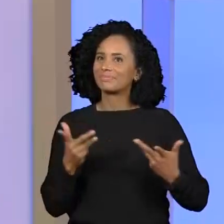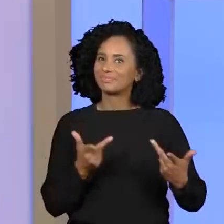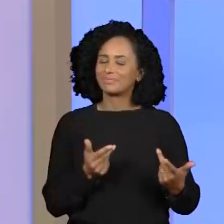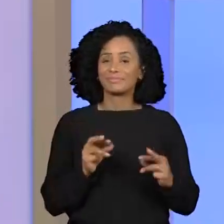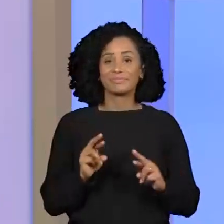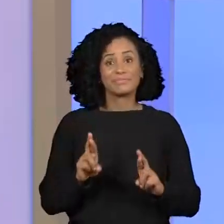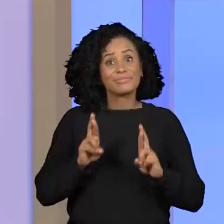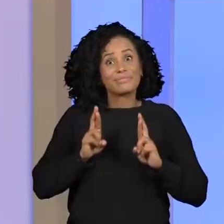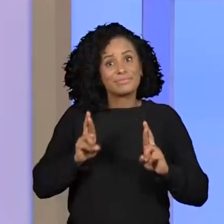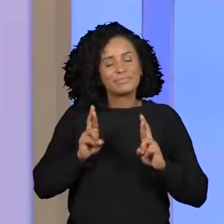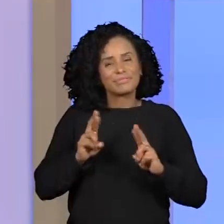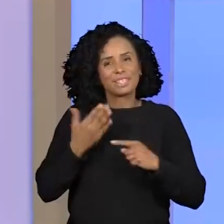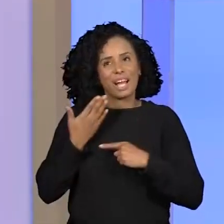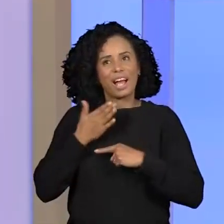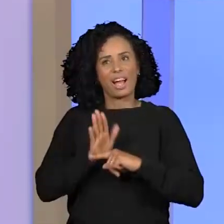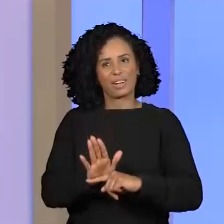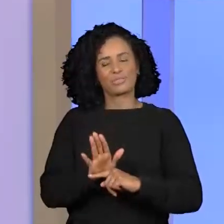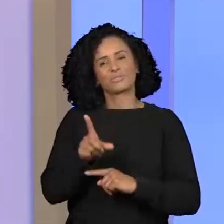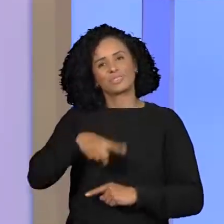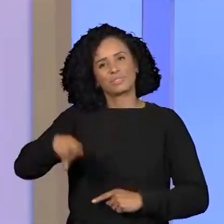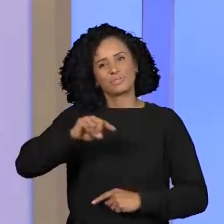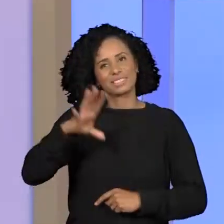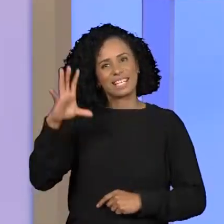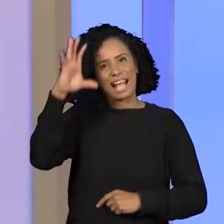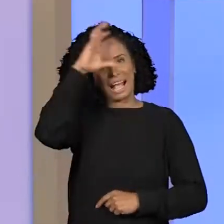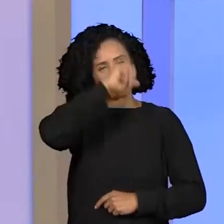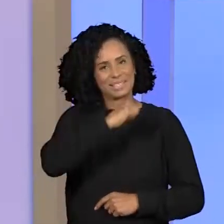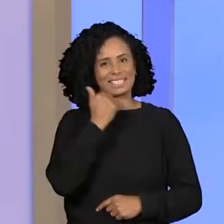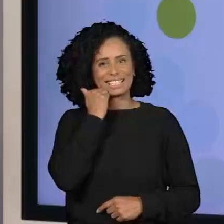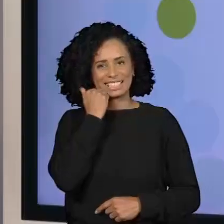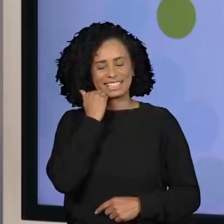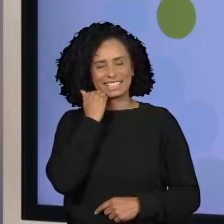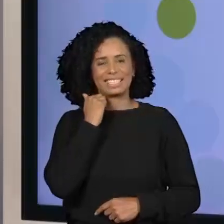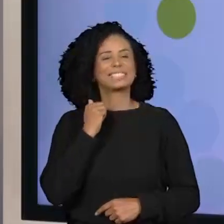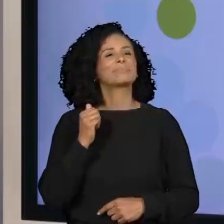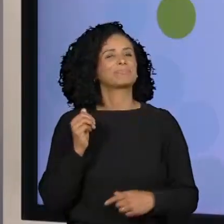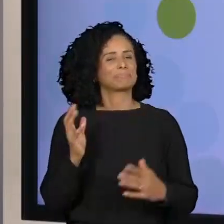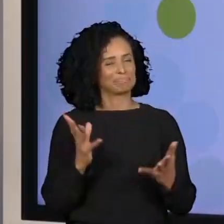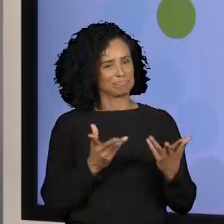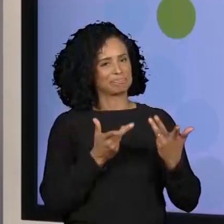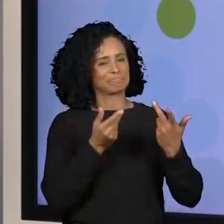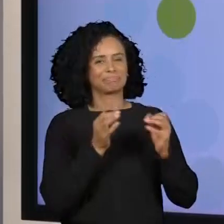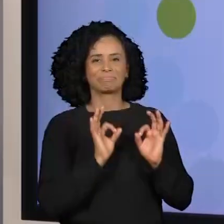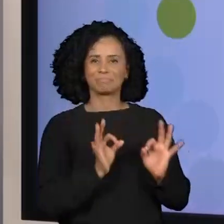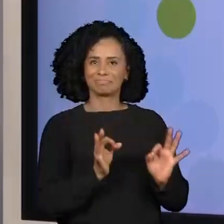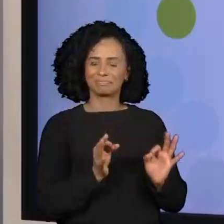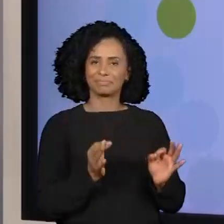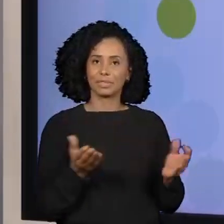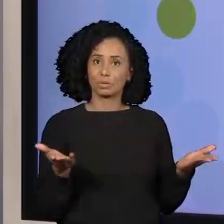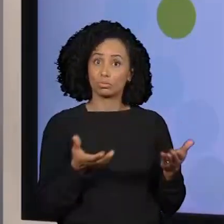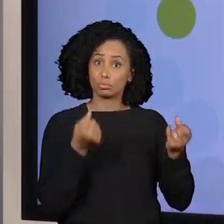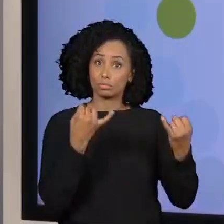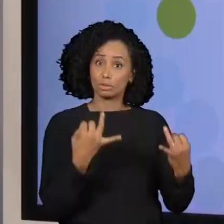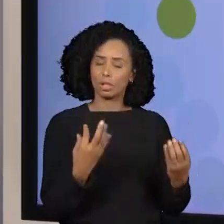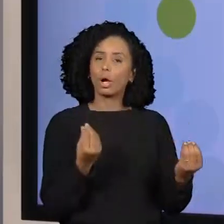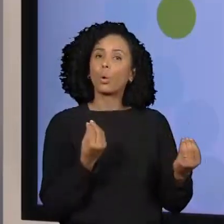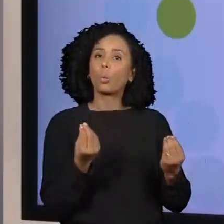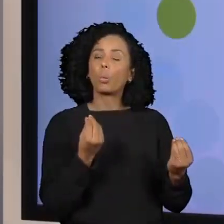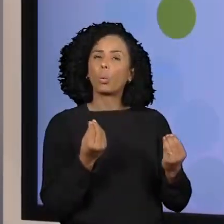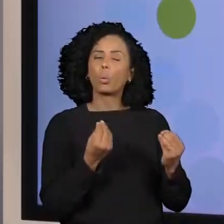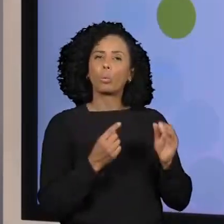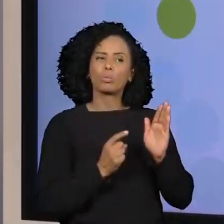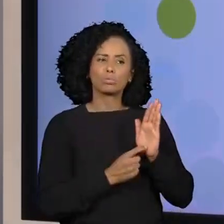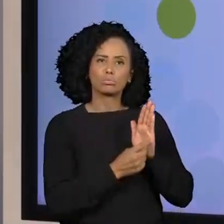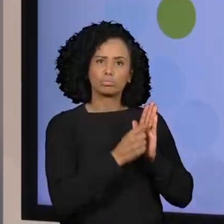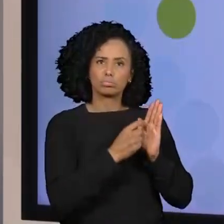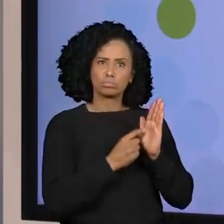Espero contribuir aí bastante com a aula, que vai ser, olha, show de bola, viu? Isso aí. A gente vai falar um pouquinho sobre